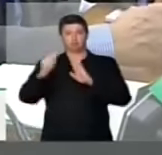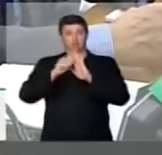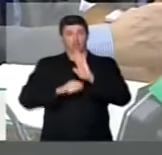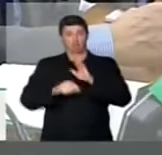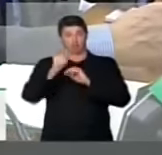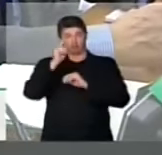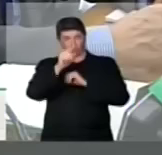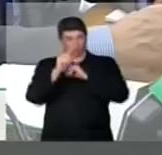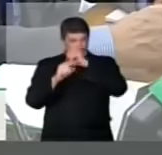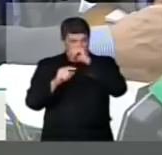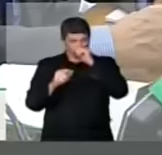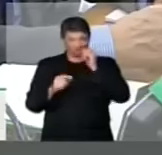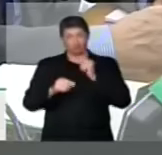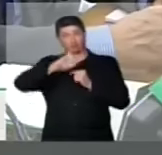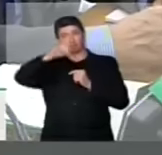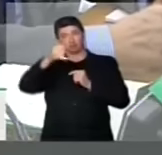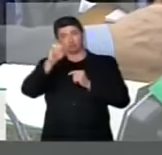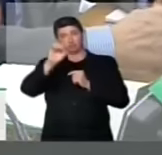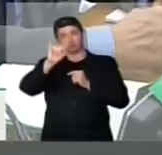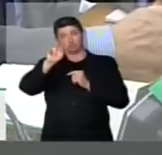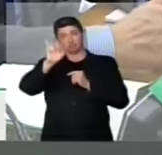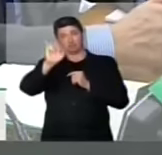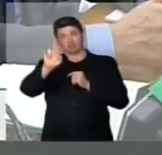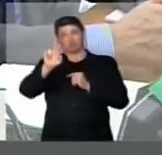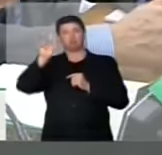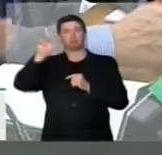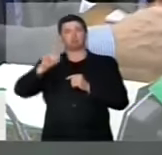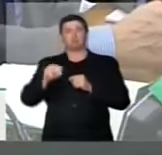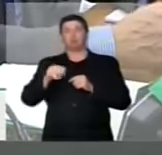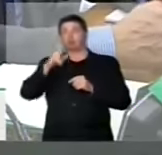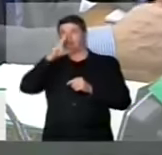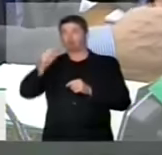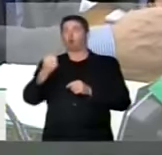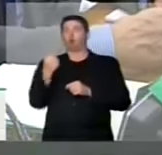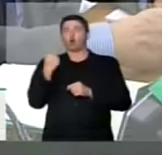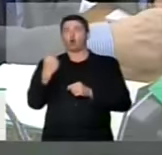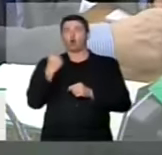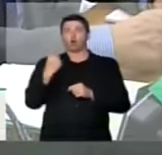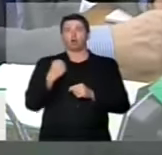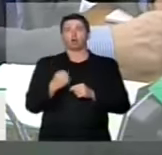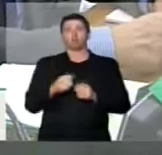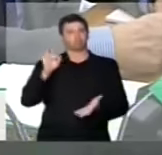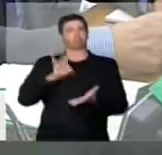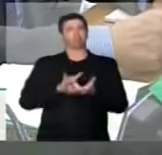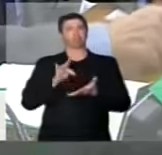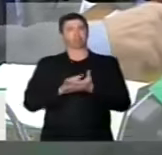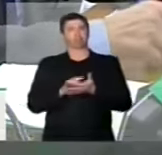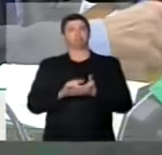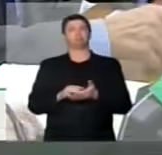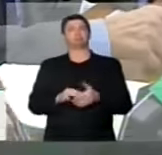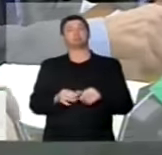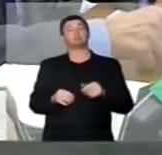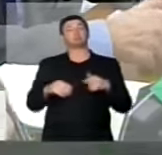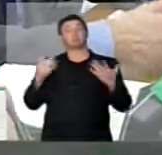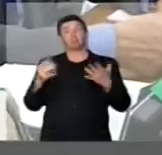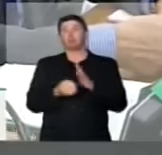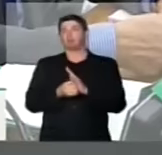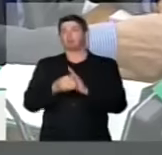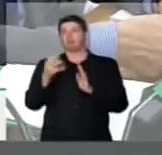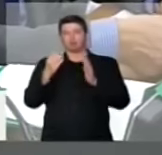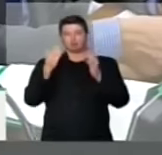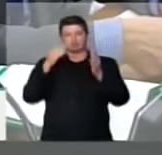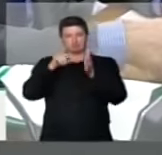produzido pelo relator Jovair Arantes é bastante robusto, consistente e, em função de inúmeros